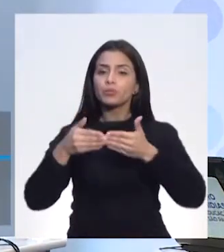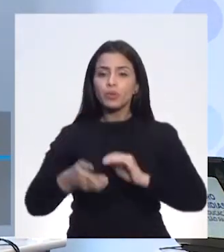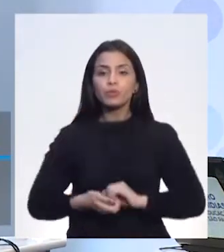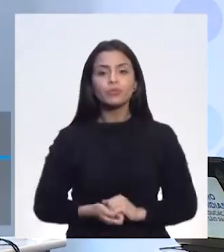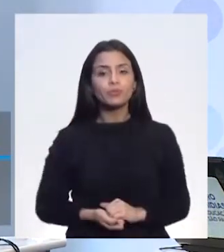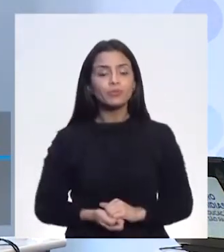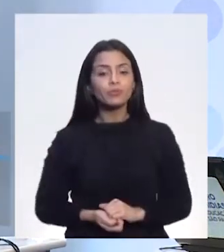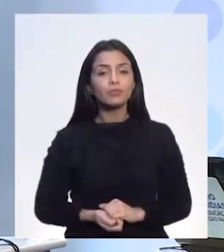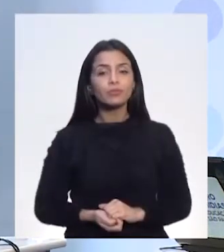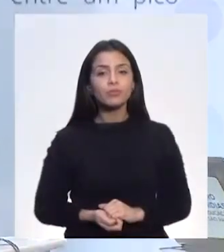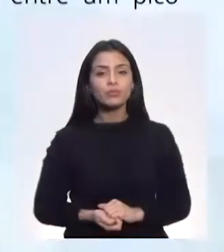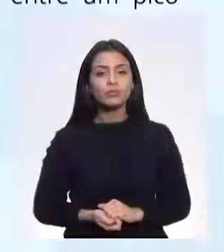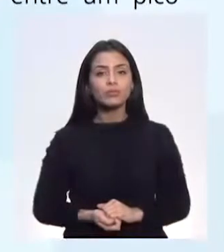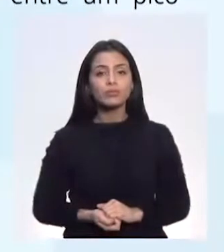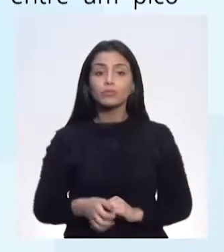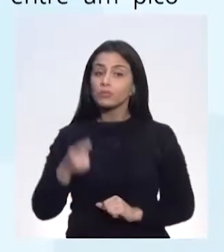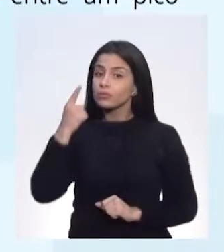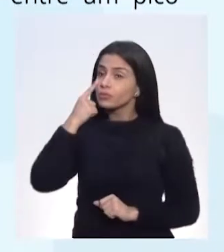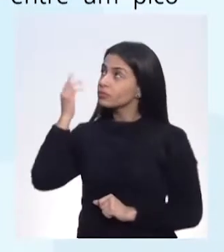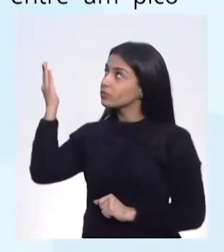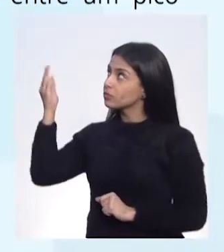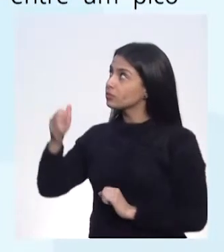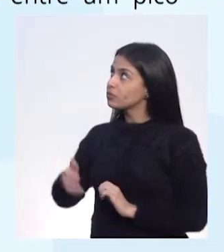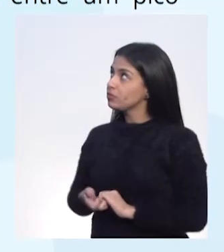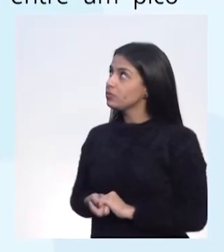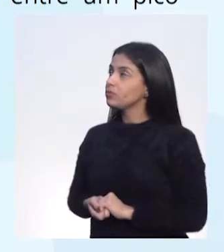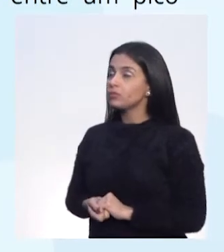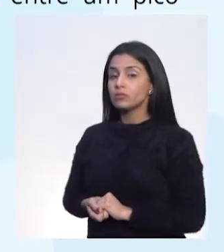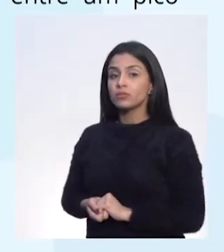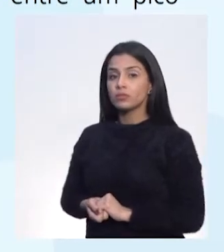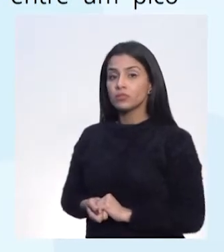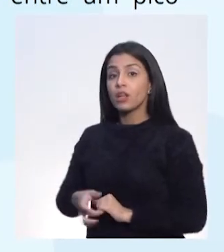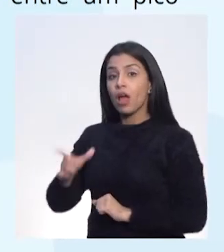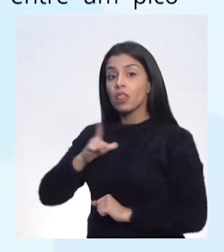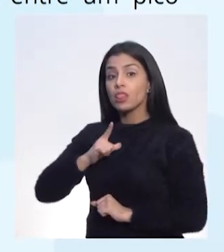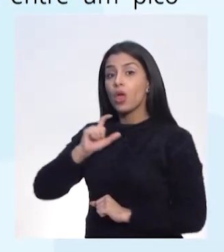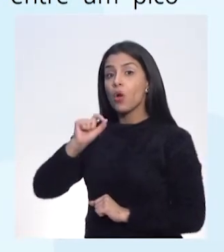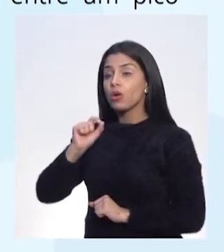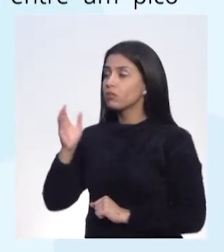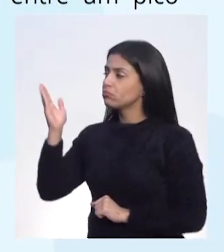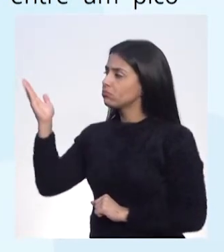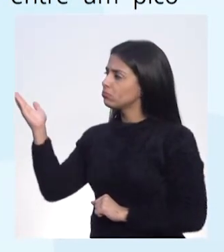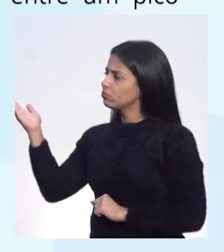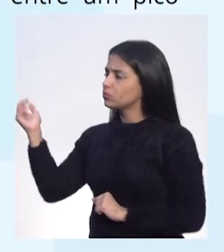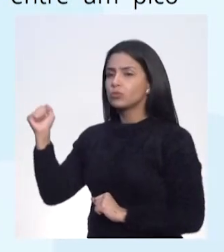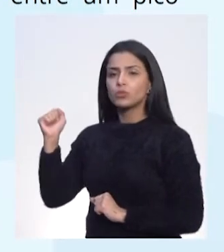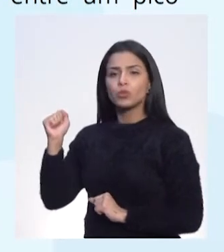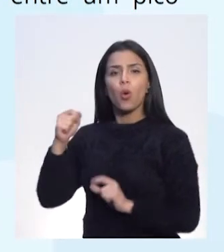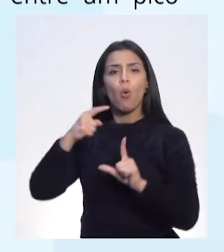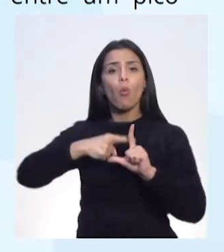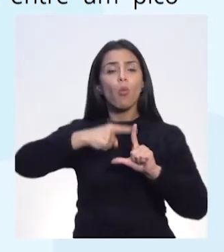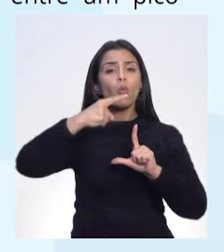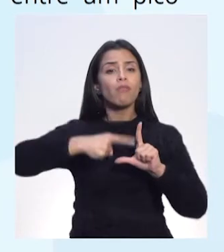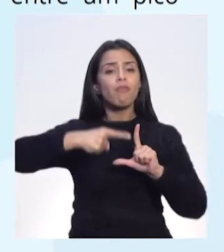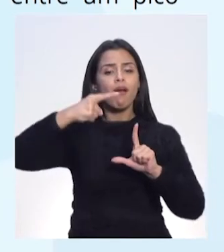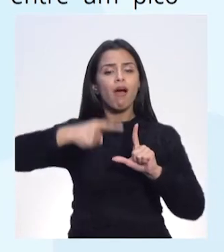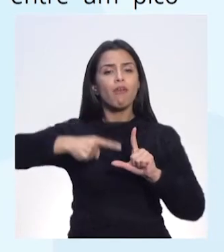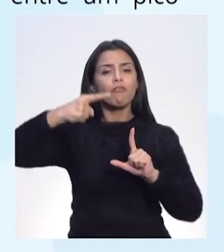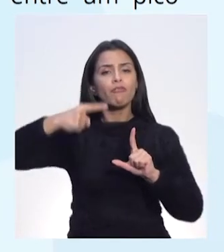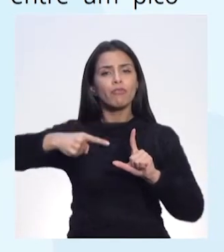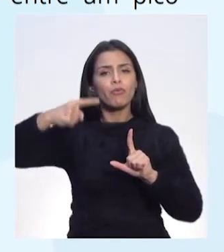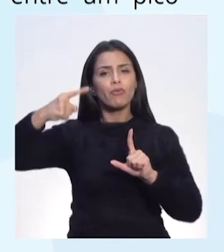eles. Aqui, você está vendo, então, um gráfico. É uma representação da